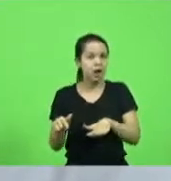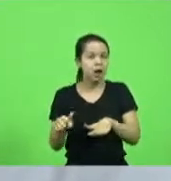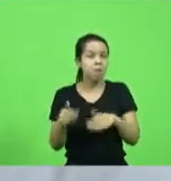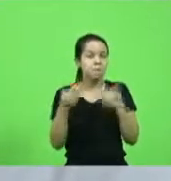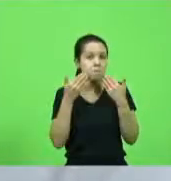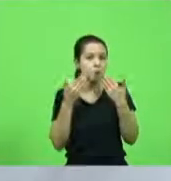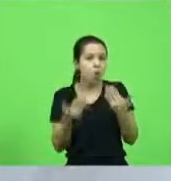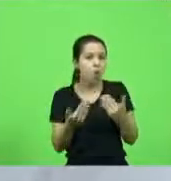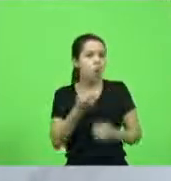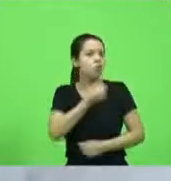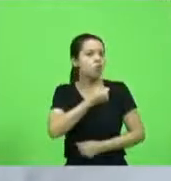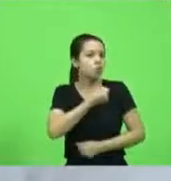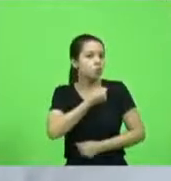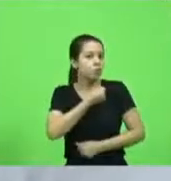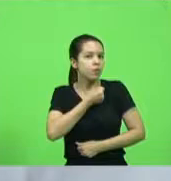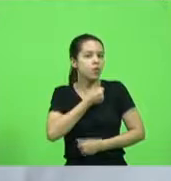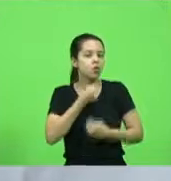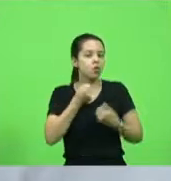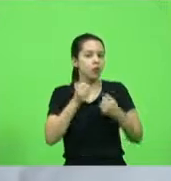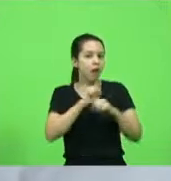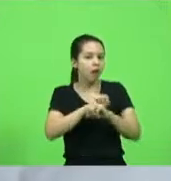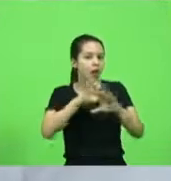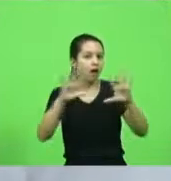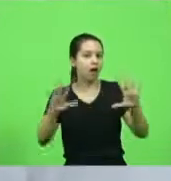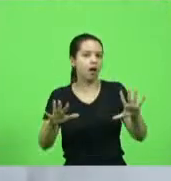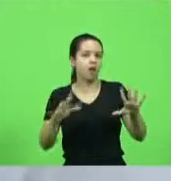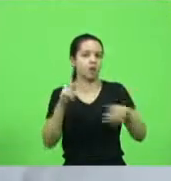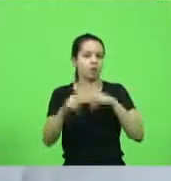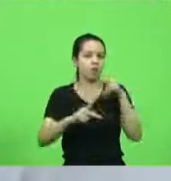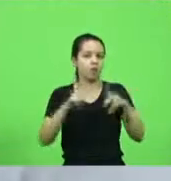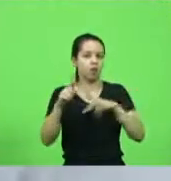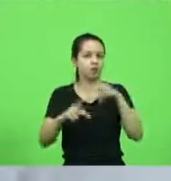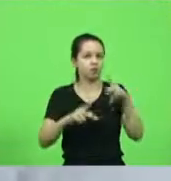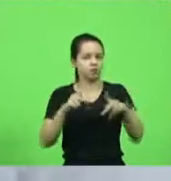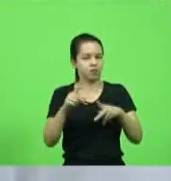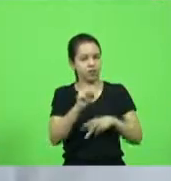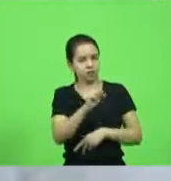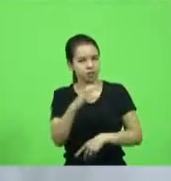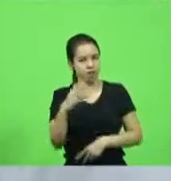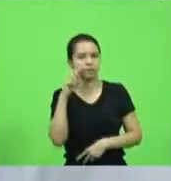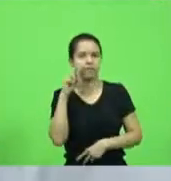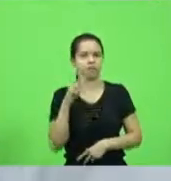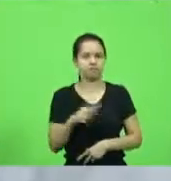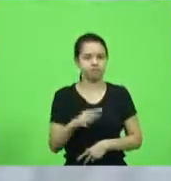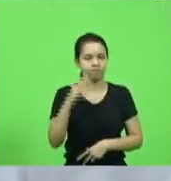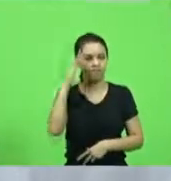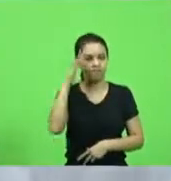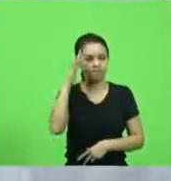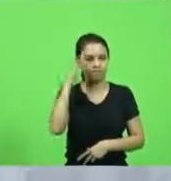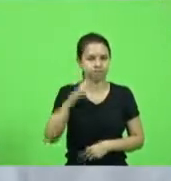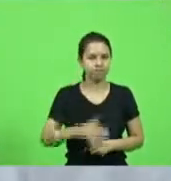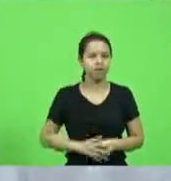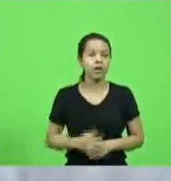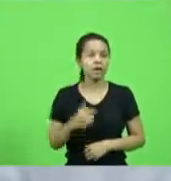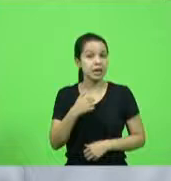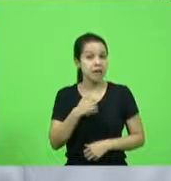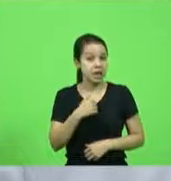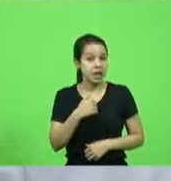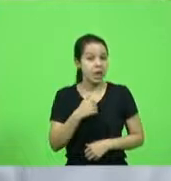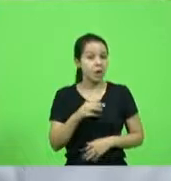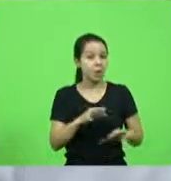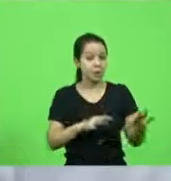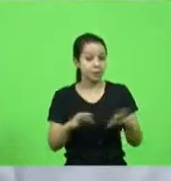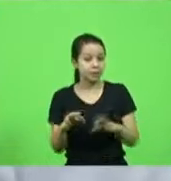bem claros para toda a população catarinense. Eu fiz também, senhor presidente, senhores deputados, aos que nos